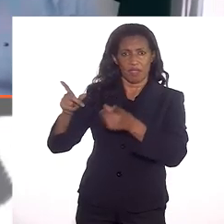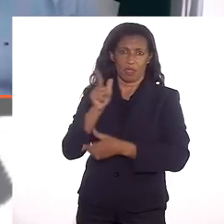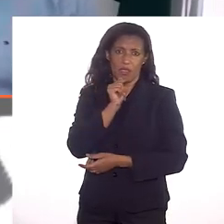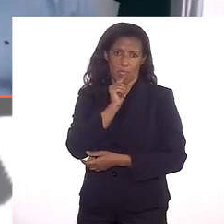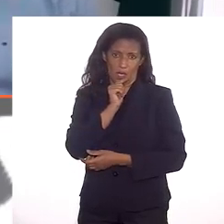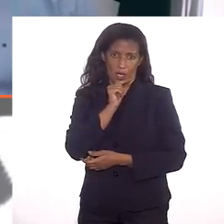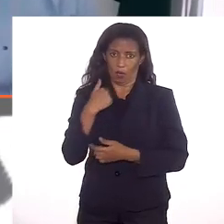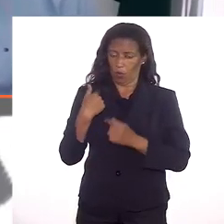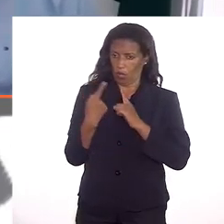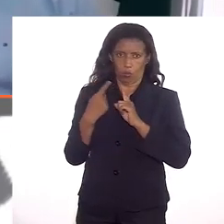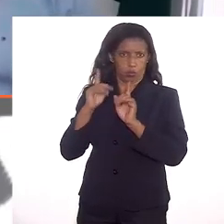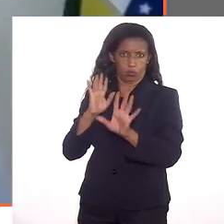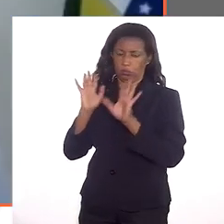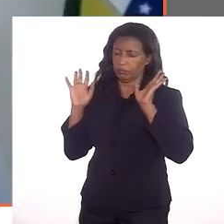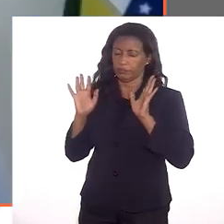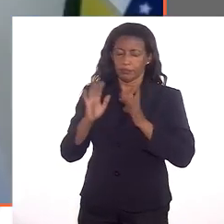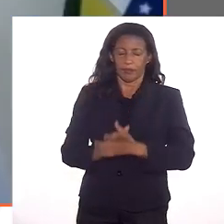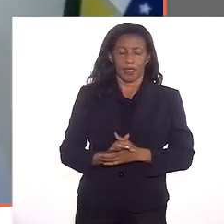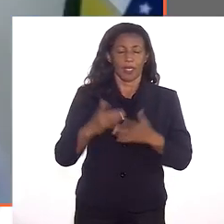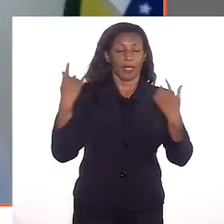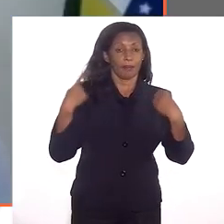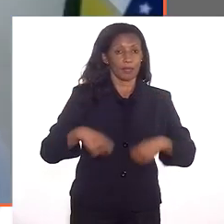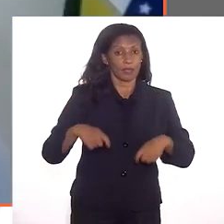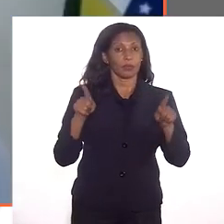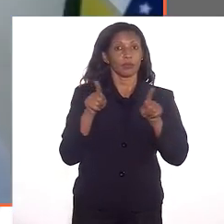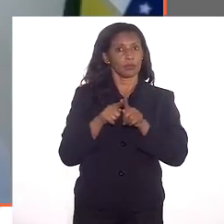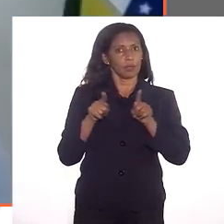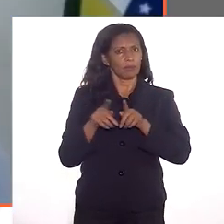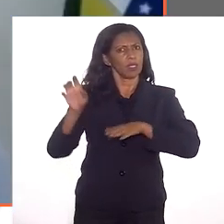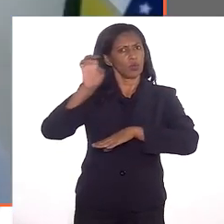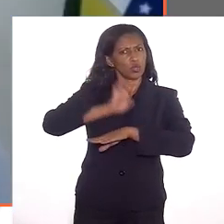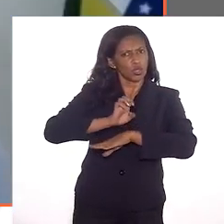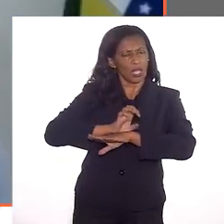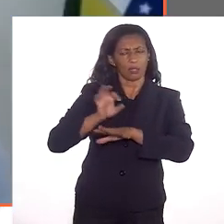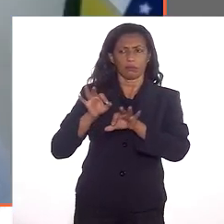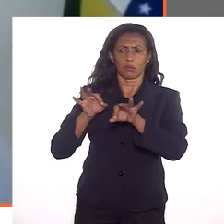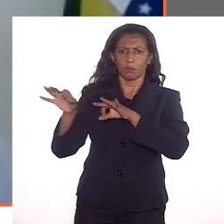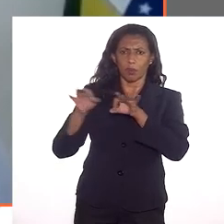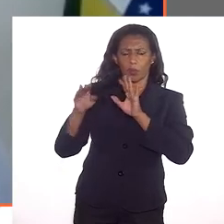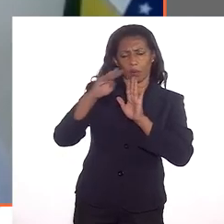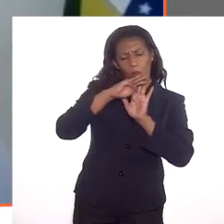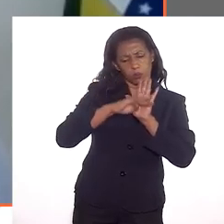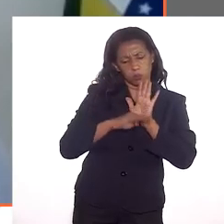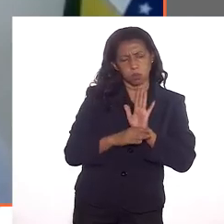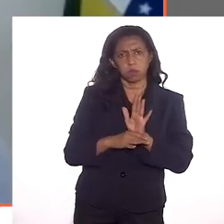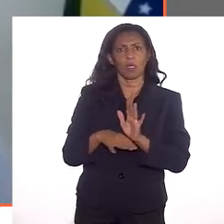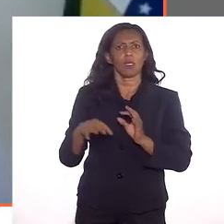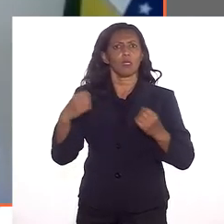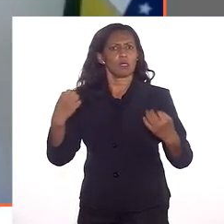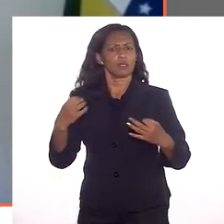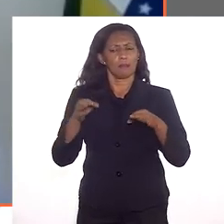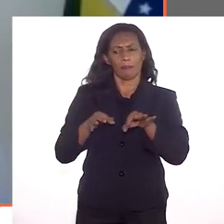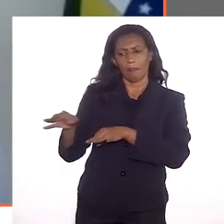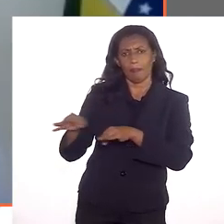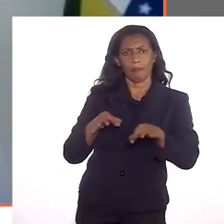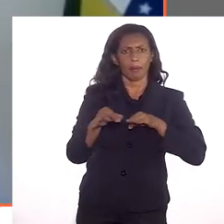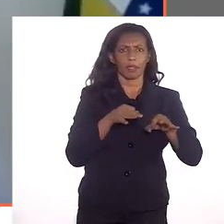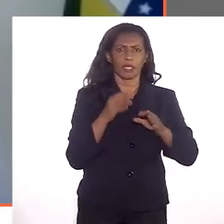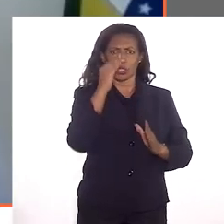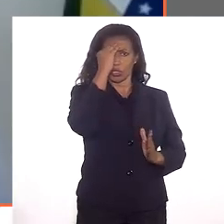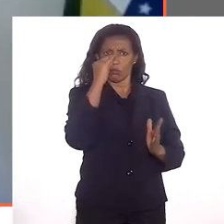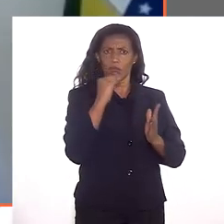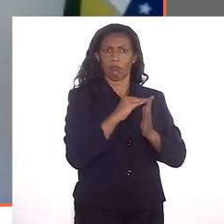SEDAE, do qual eu discordo, preciso também que o Estado se programe e se planeje do ponto de vista da sua